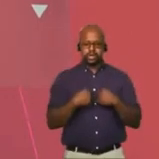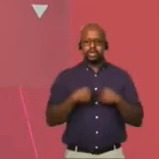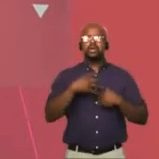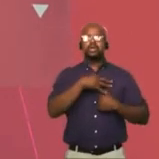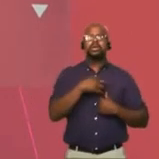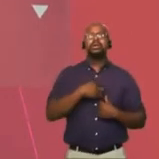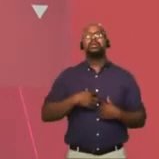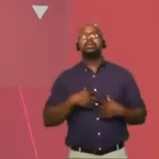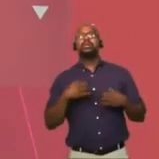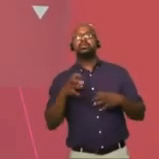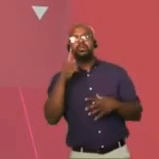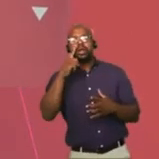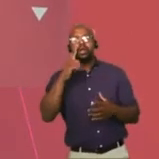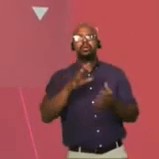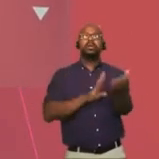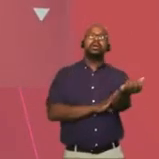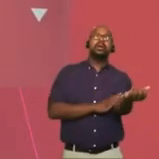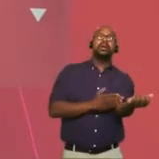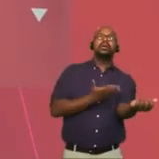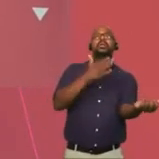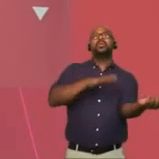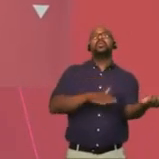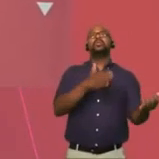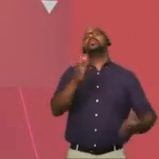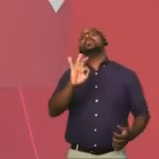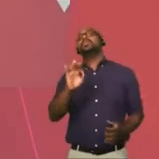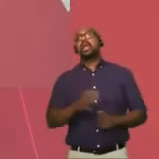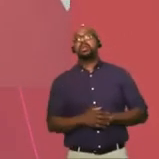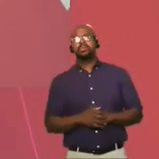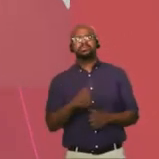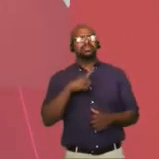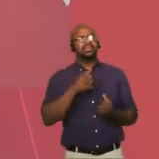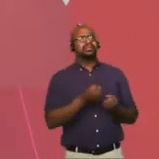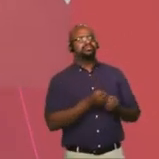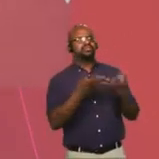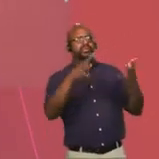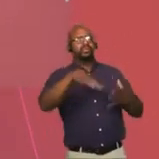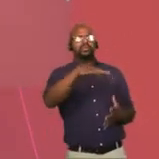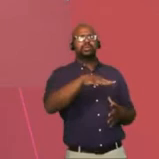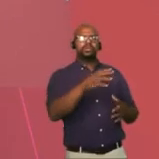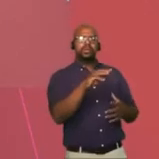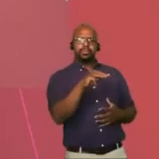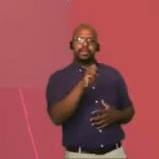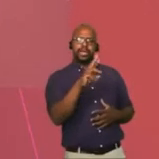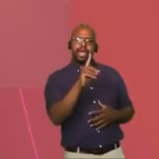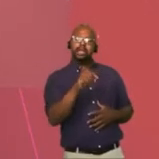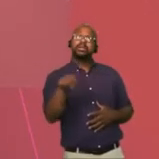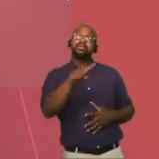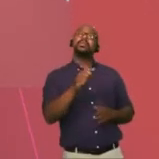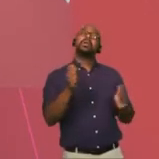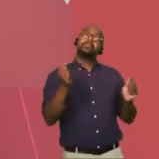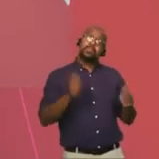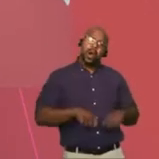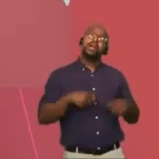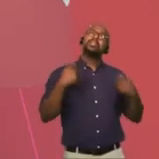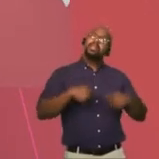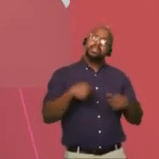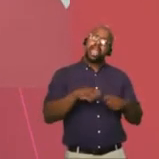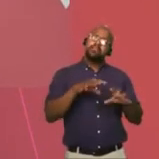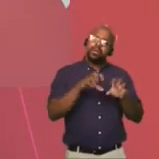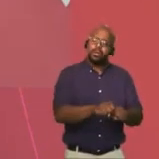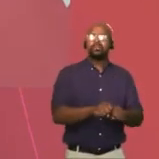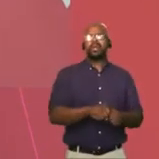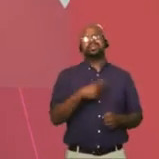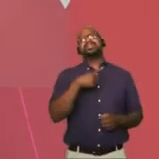esfigmomanômetro vendo a pressão arterial dessa pessoa então tem um nicho de mercado que as pessoas podem e devem ocupar